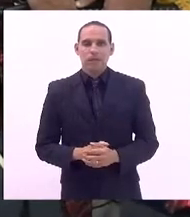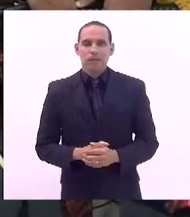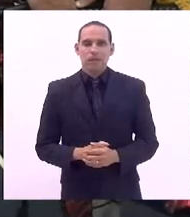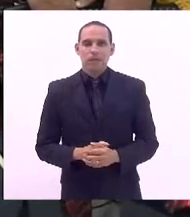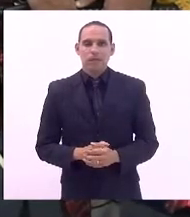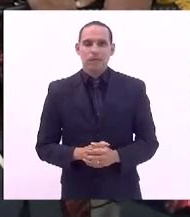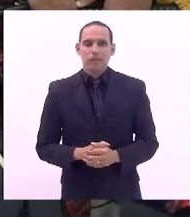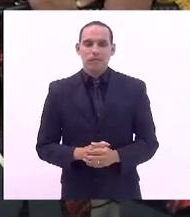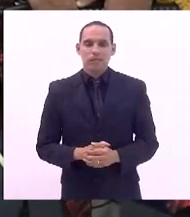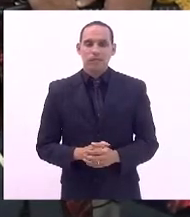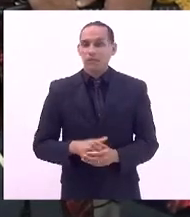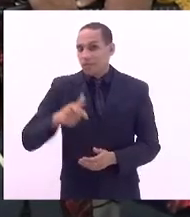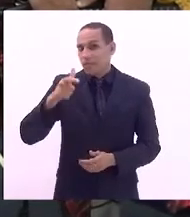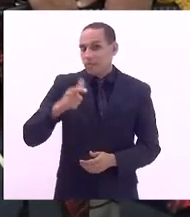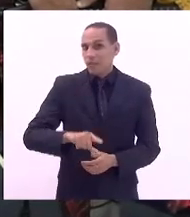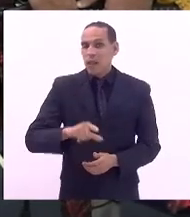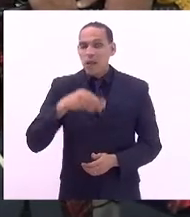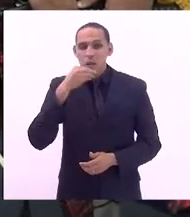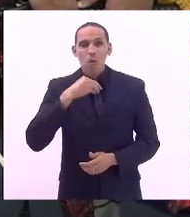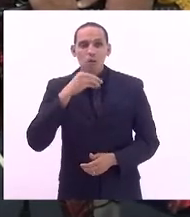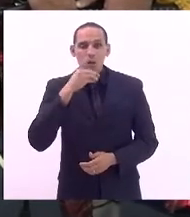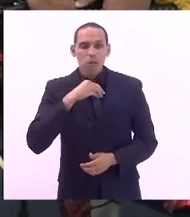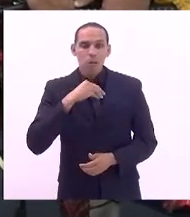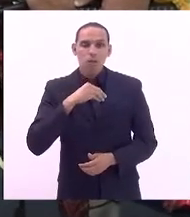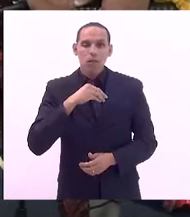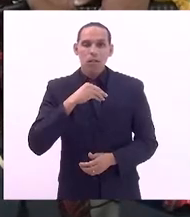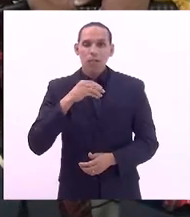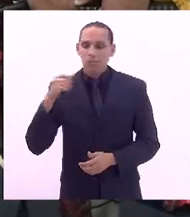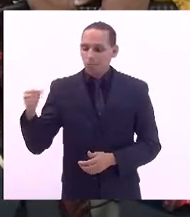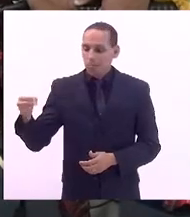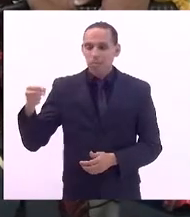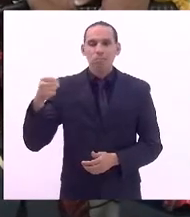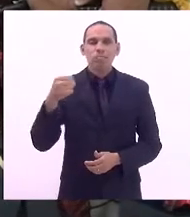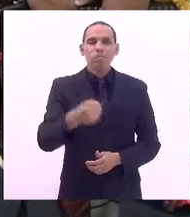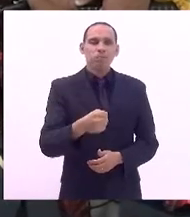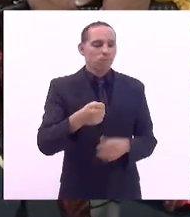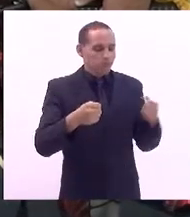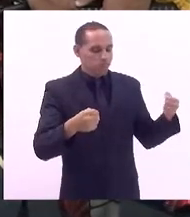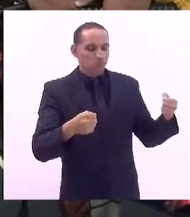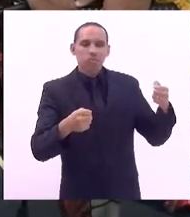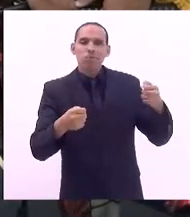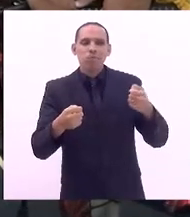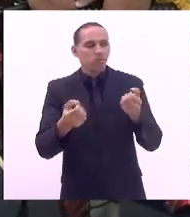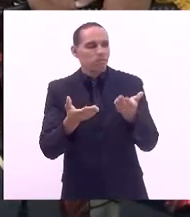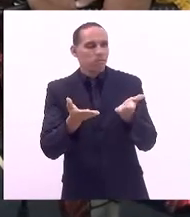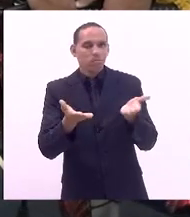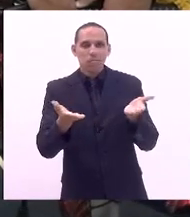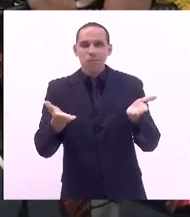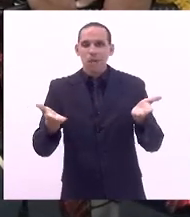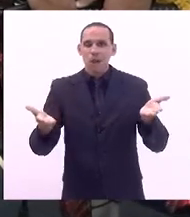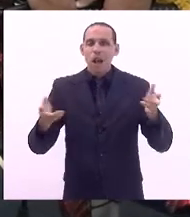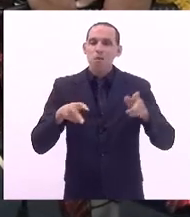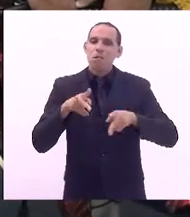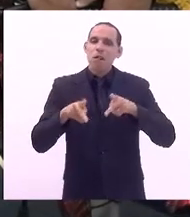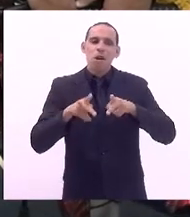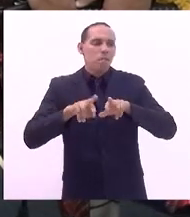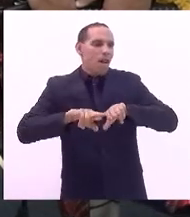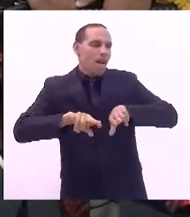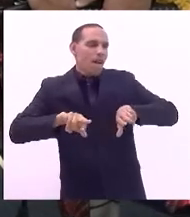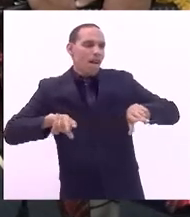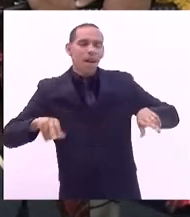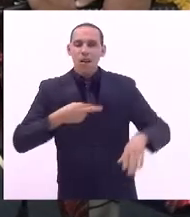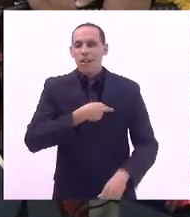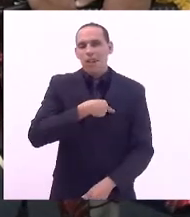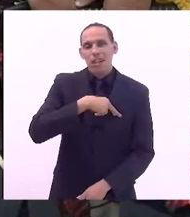e mais ainda tirar a oportunidade de fazer a diversos povos de diversas